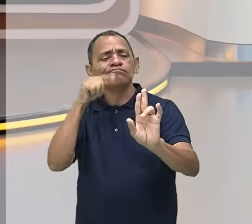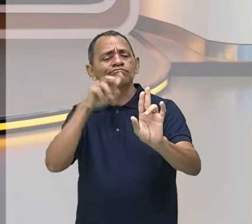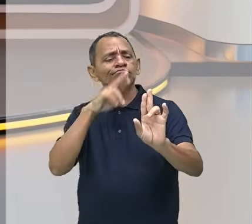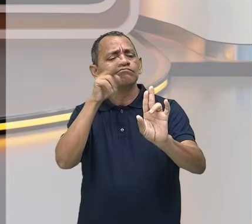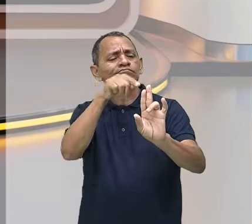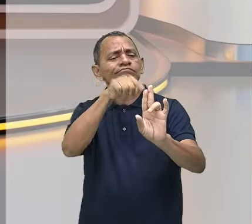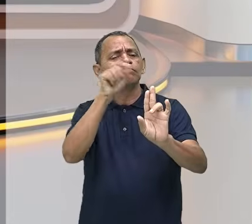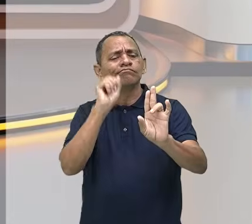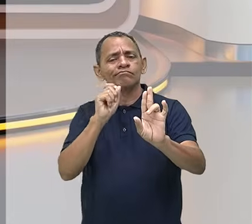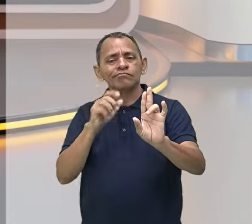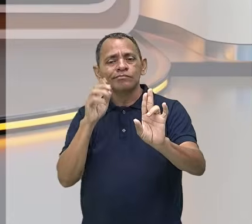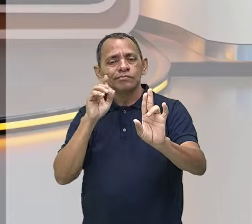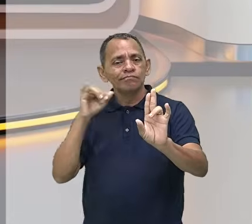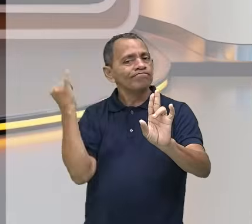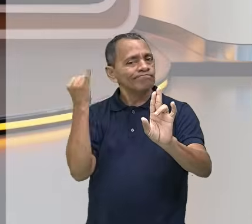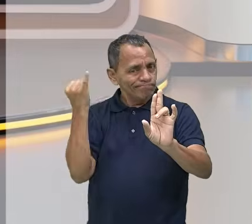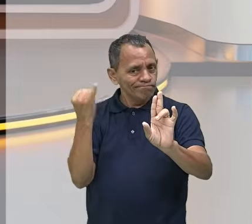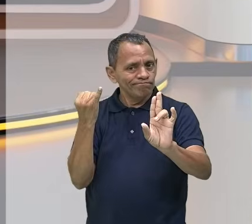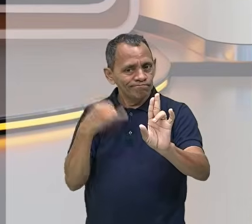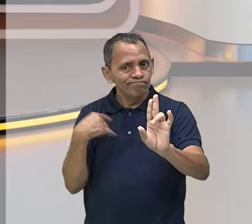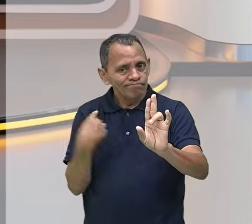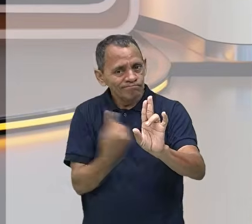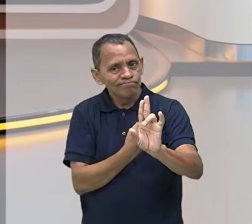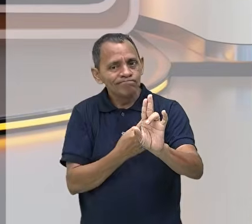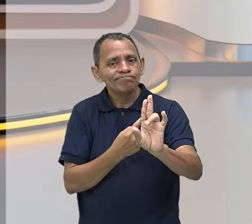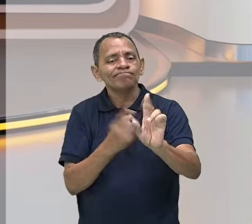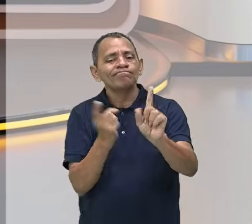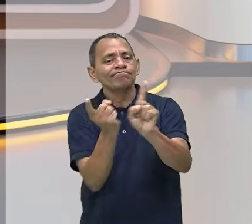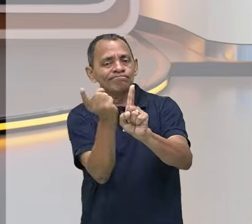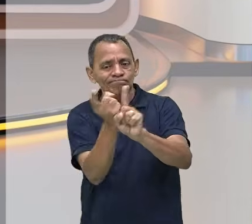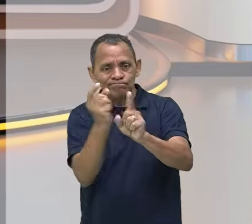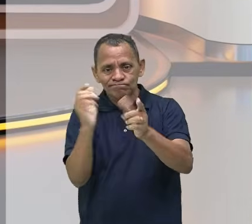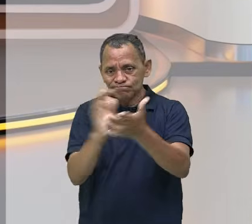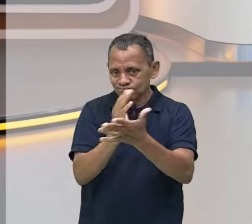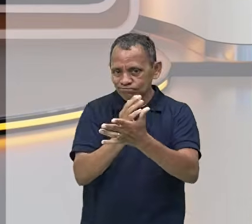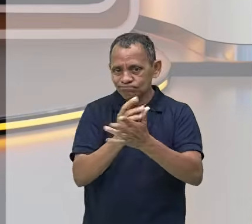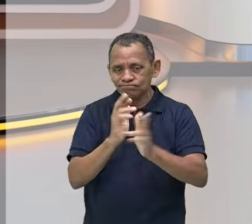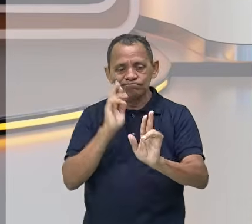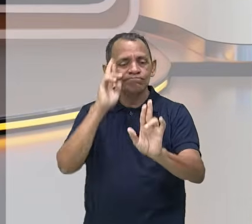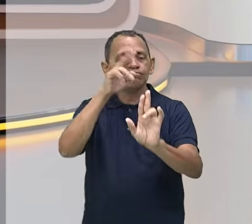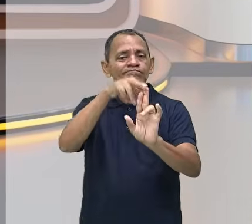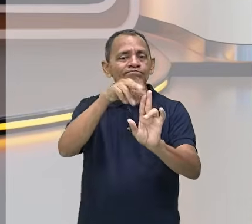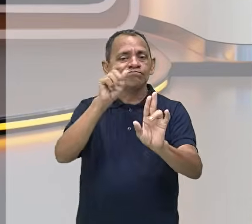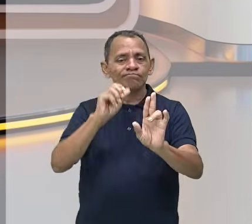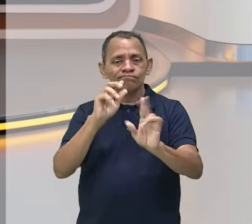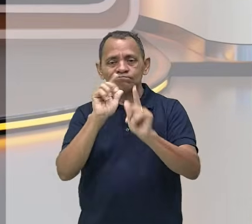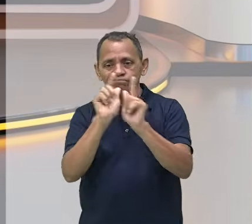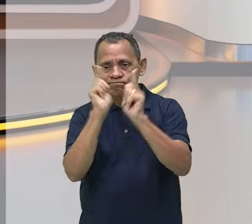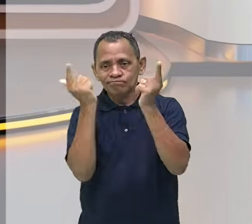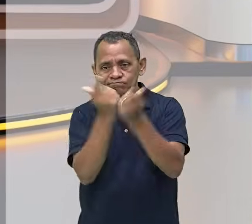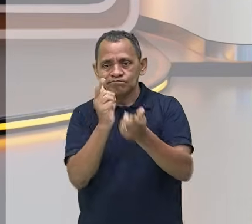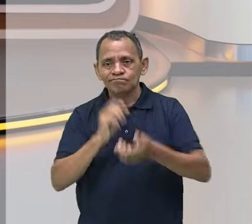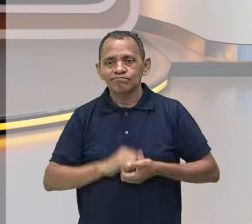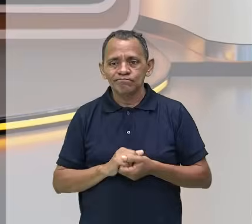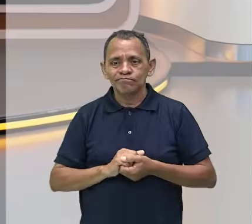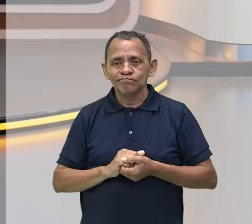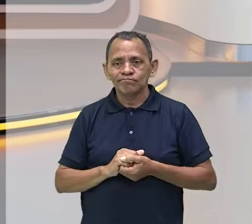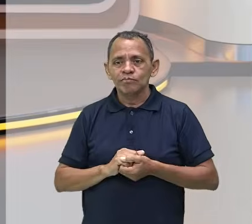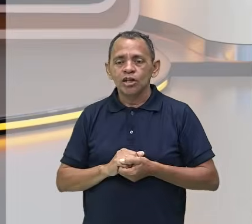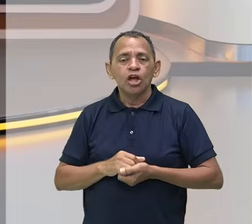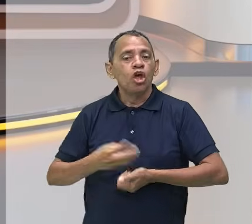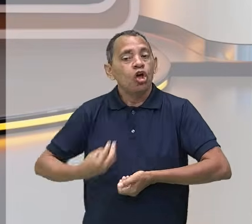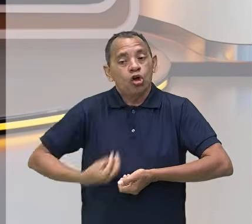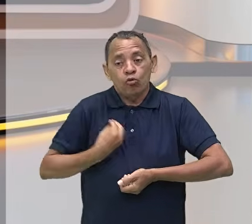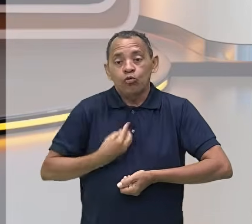vai ser primordial para a gente, porque é através de uma referência, né, por exemplo, eu moro